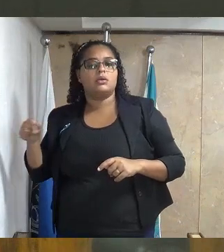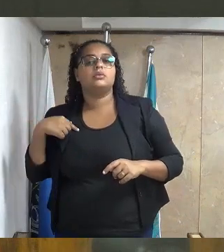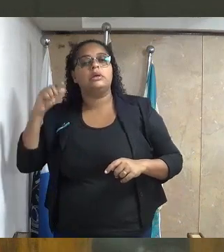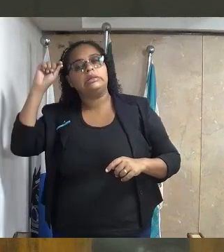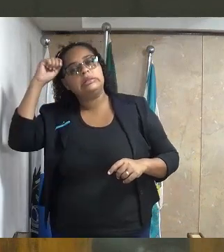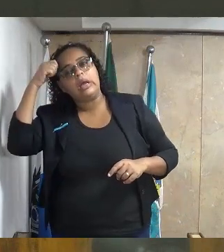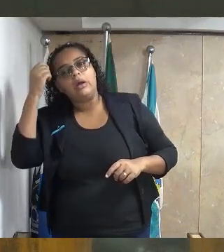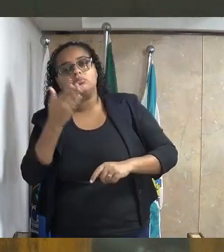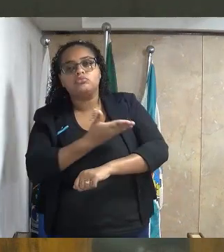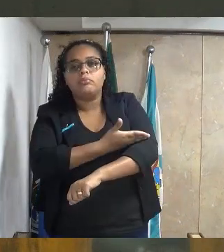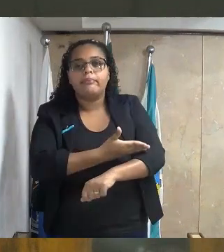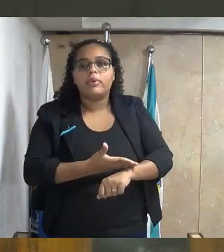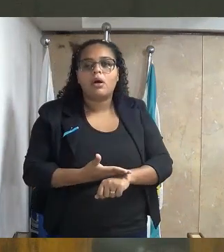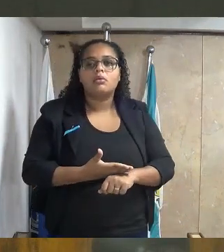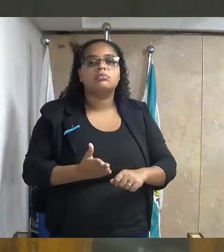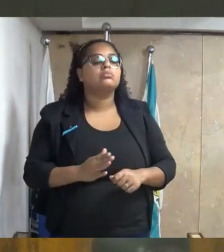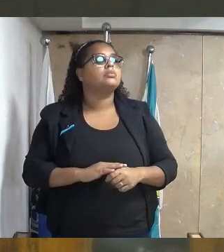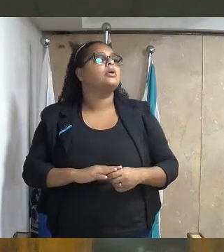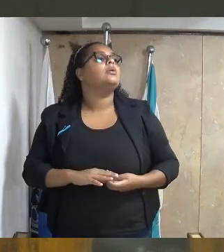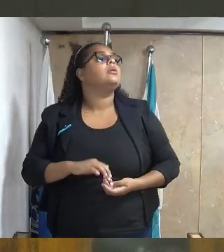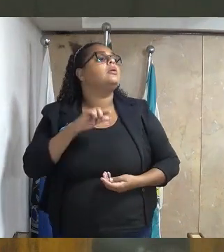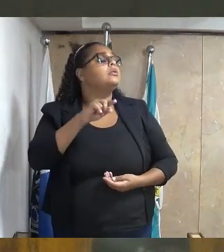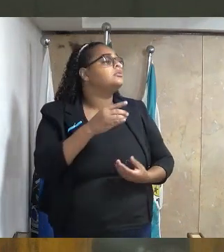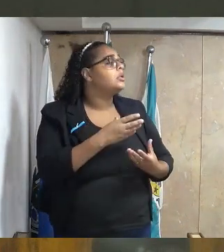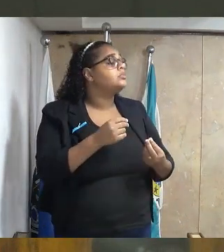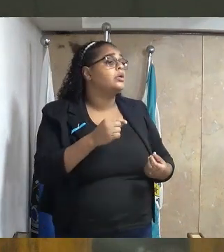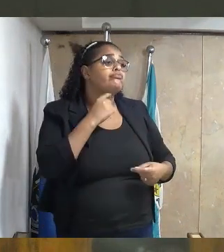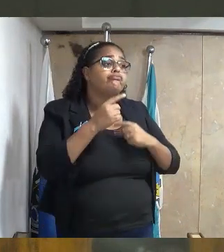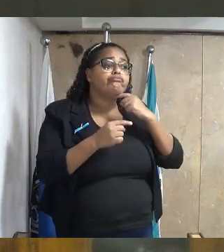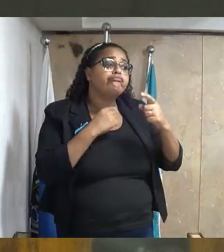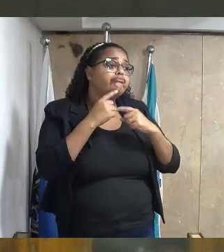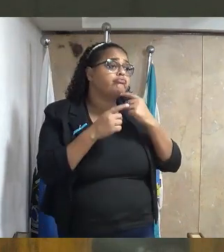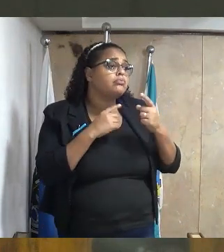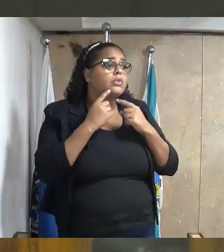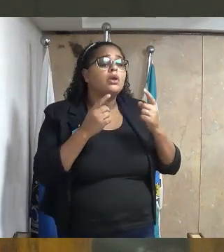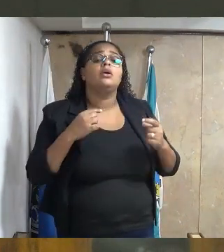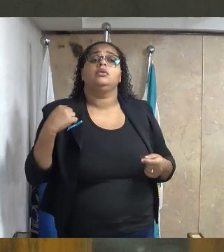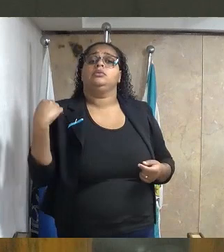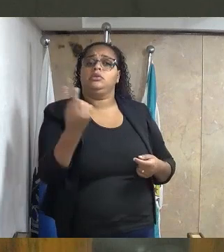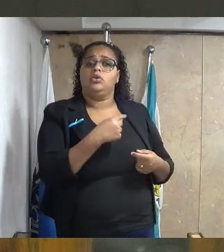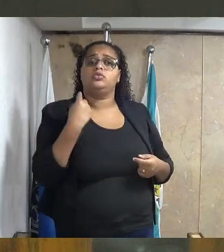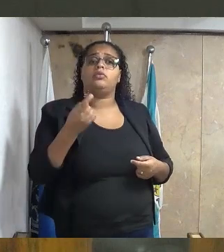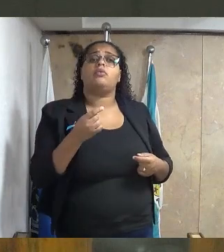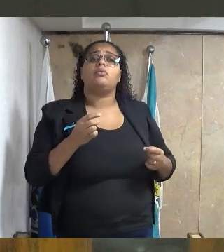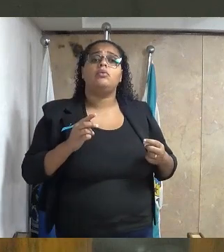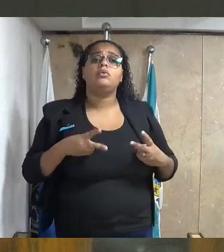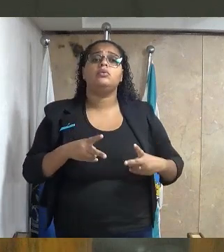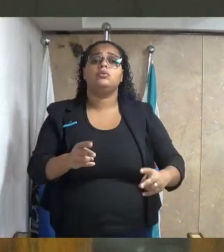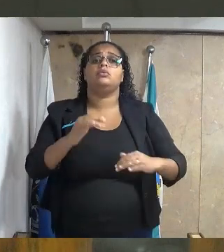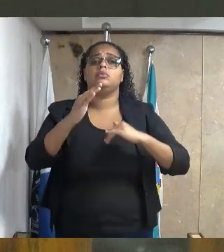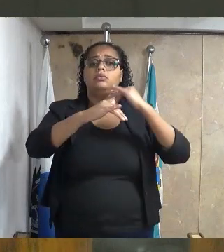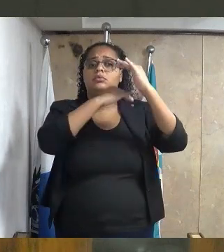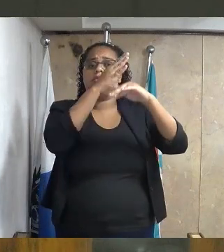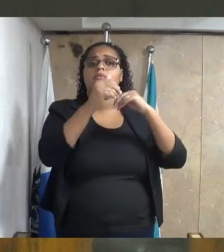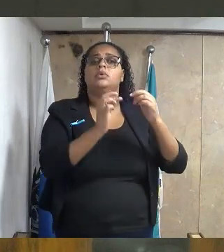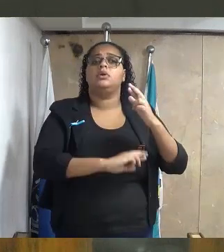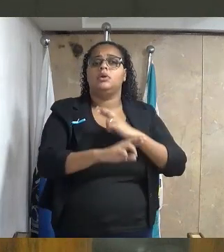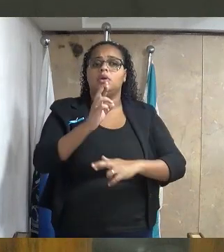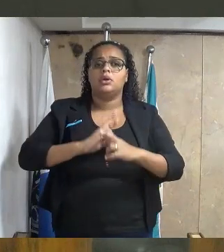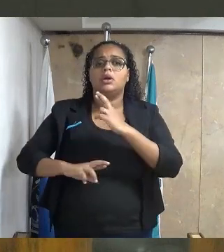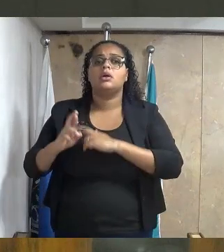e brancos. E eu não tenho dúvida nenhuma que nós vamos avançar muito em